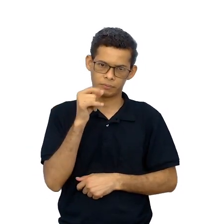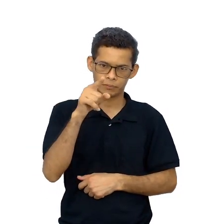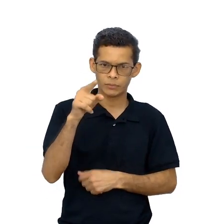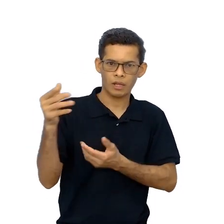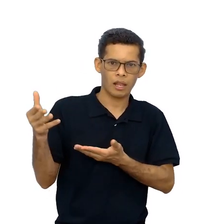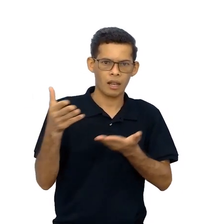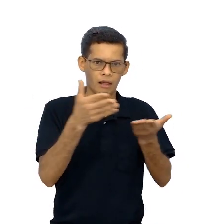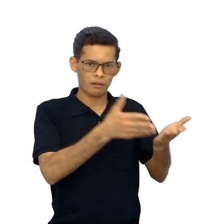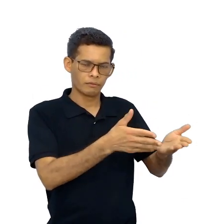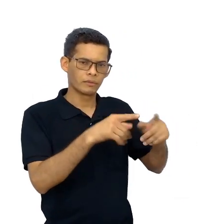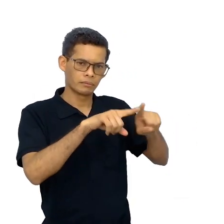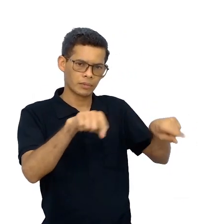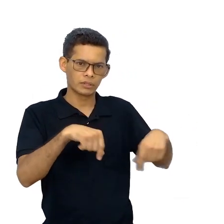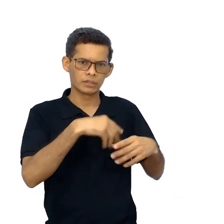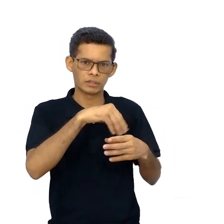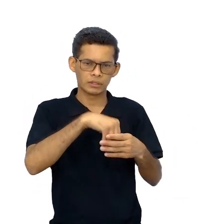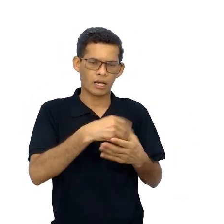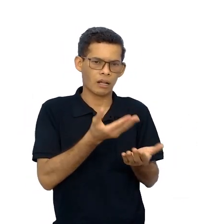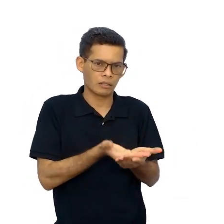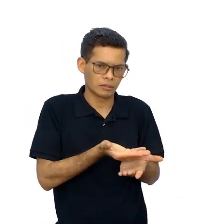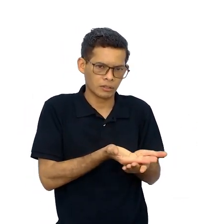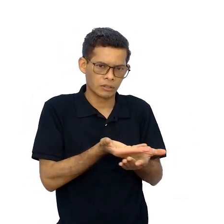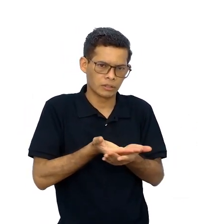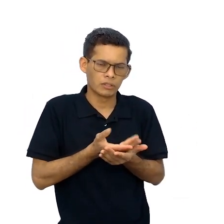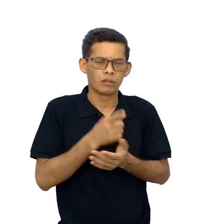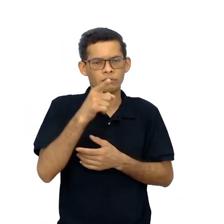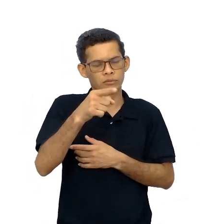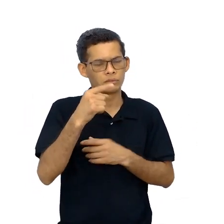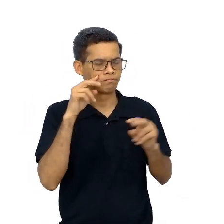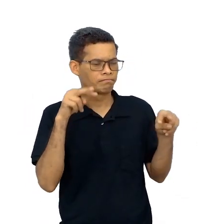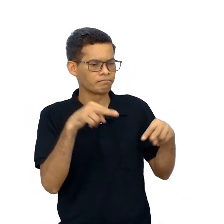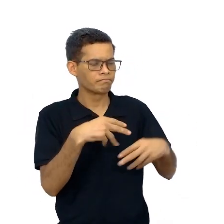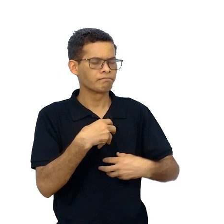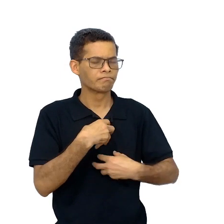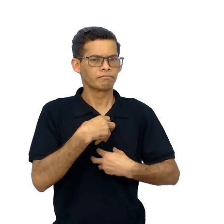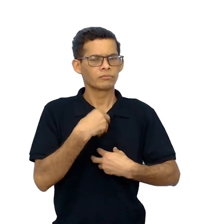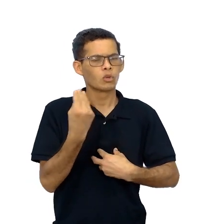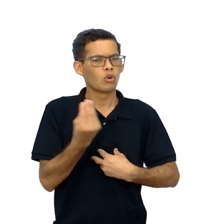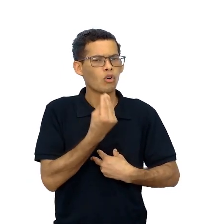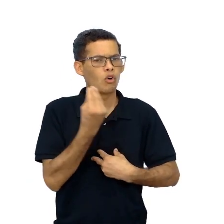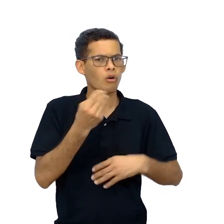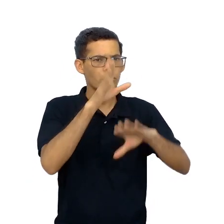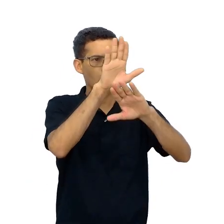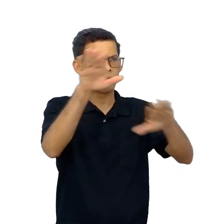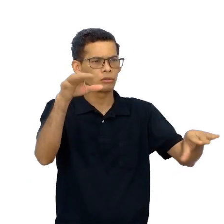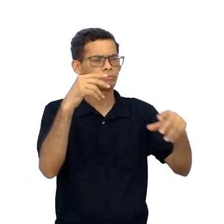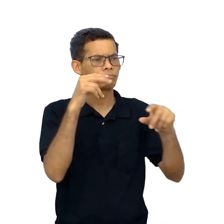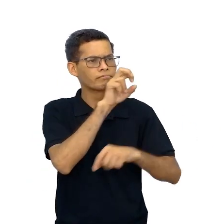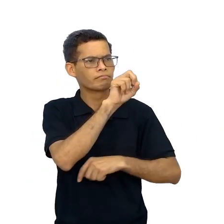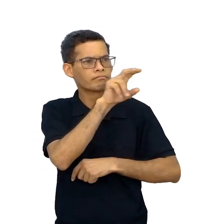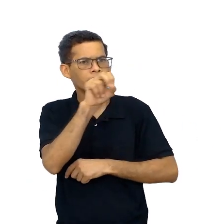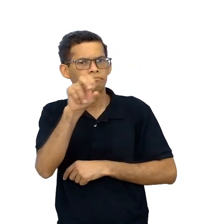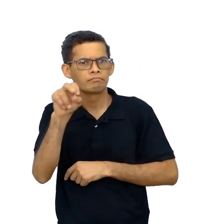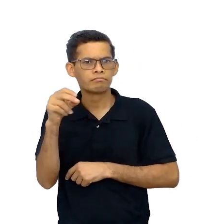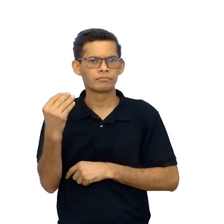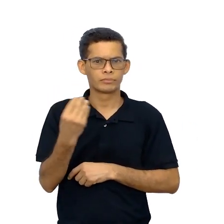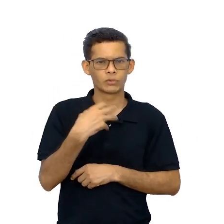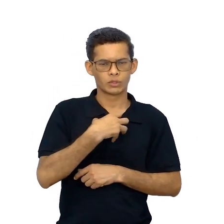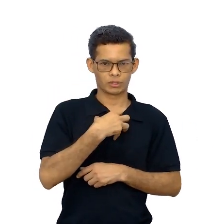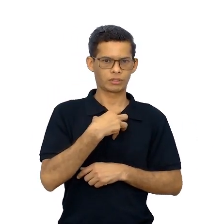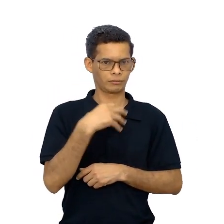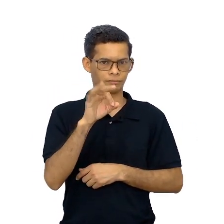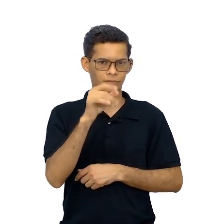sala de aula, é aquele olhar de vocês, né, todos os dias, né, para os estudantes, são as avaliações que vocês